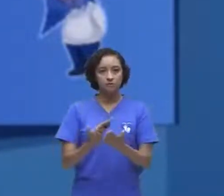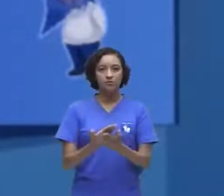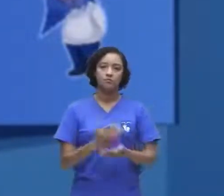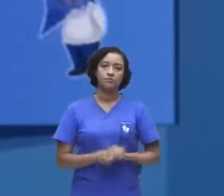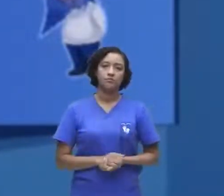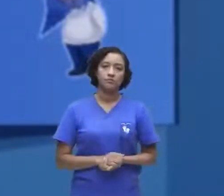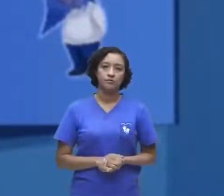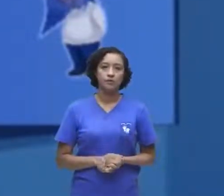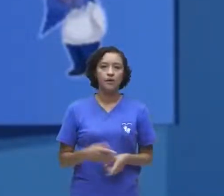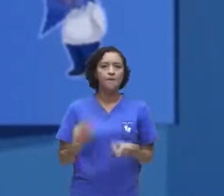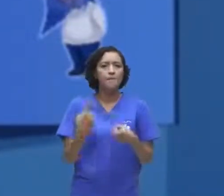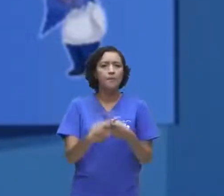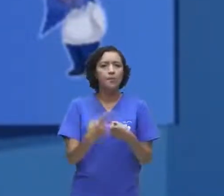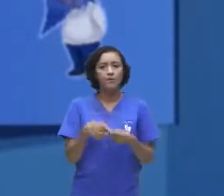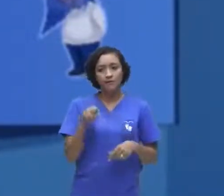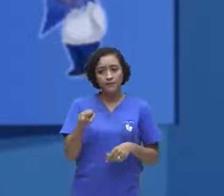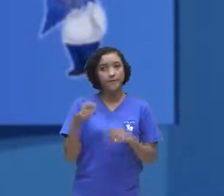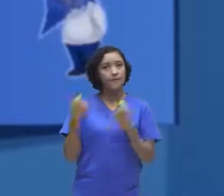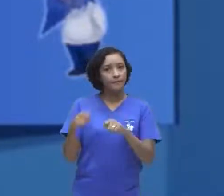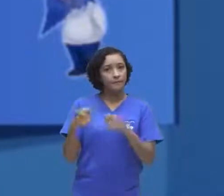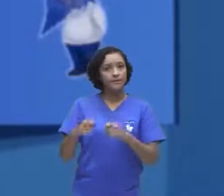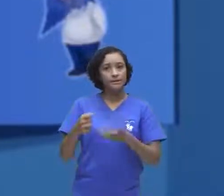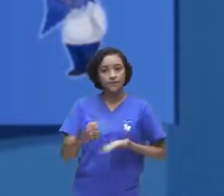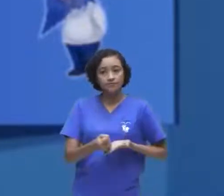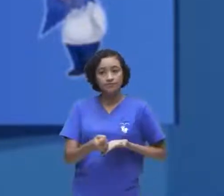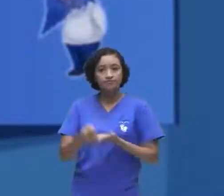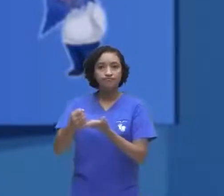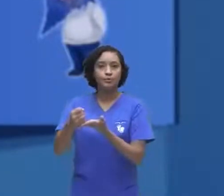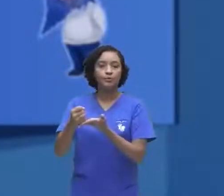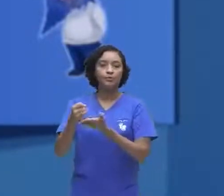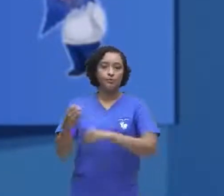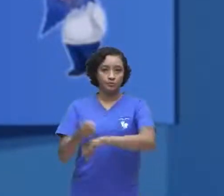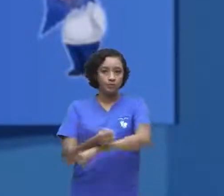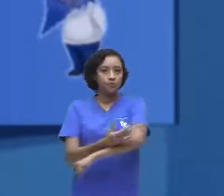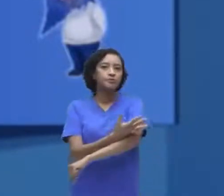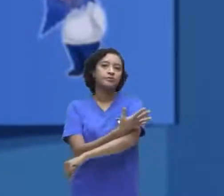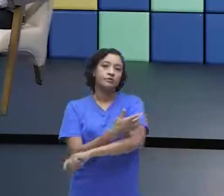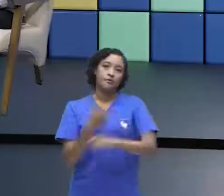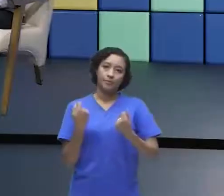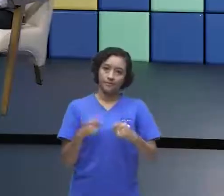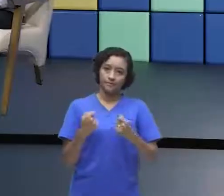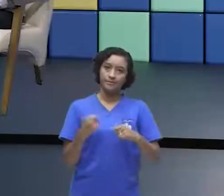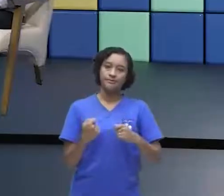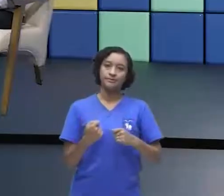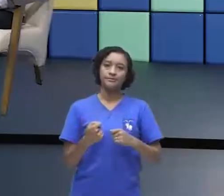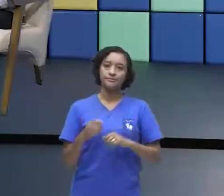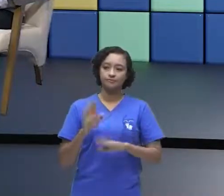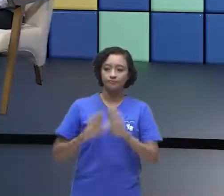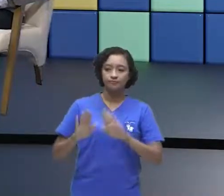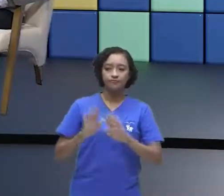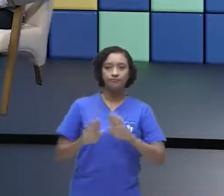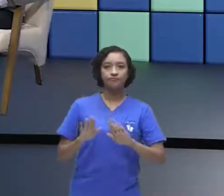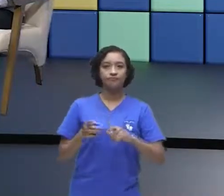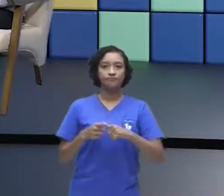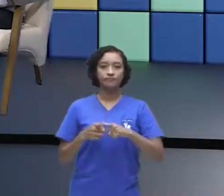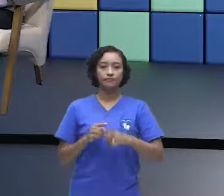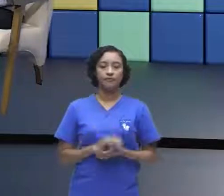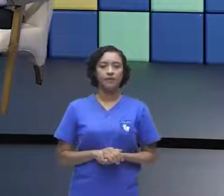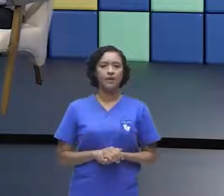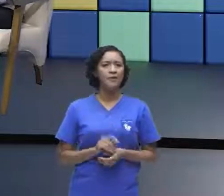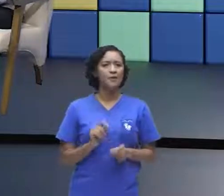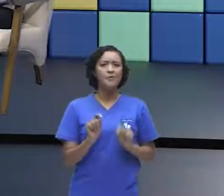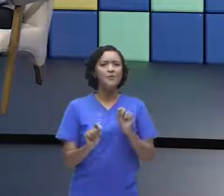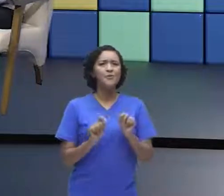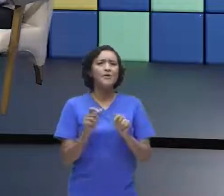está precisando desse apoio emocional, às vezes de um tratamento adequado. E o que fazer quando a gente está triste? Pois Vamos lá, a é,